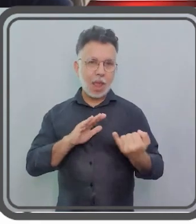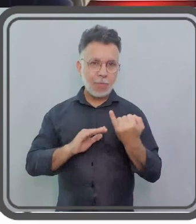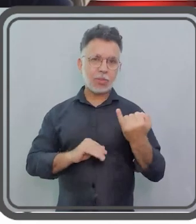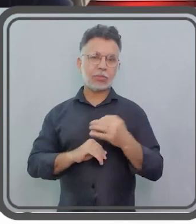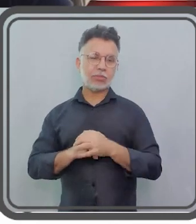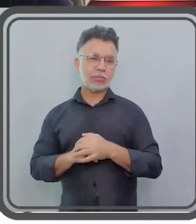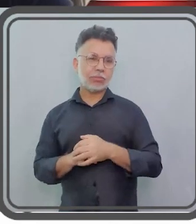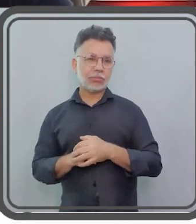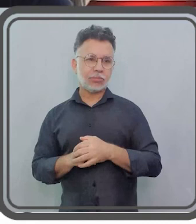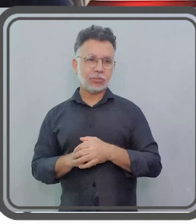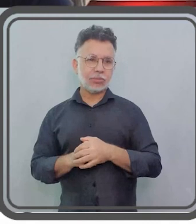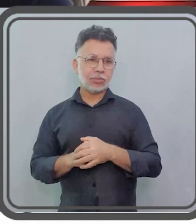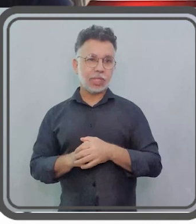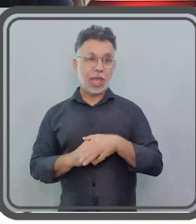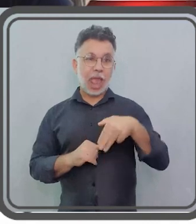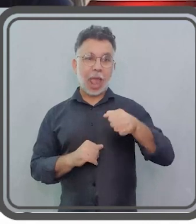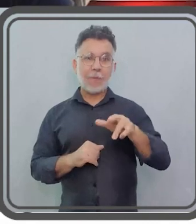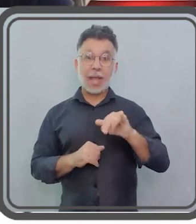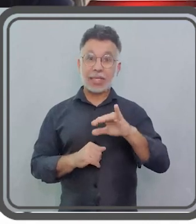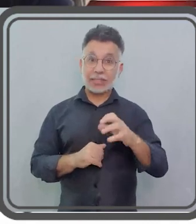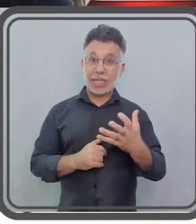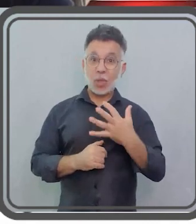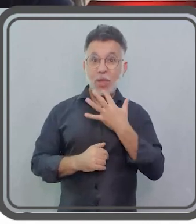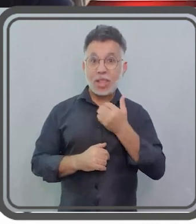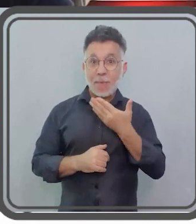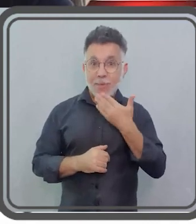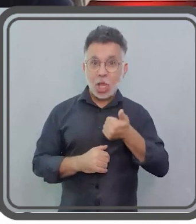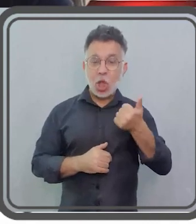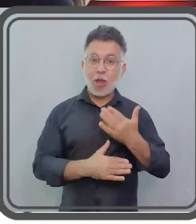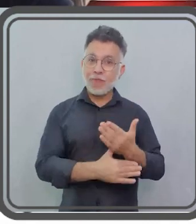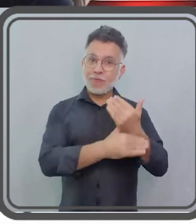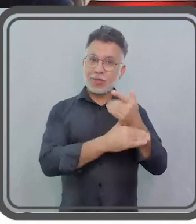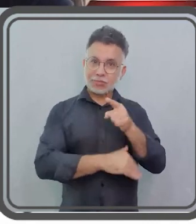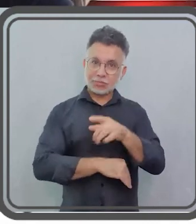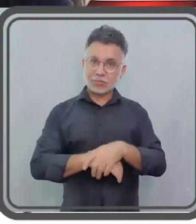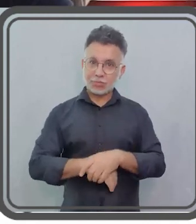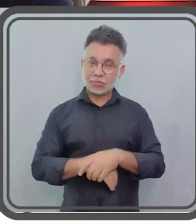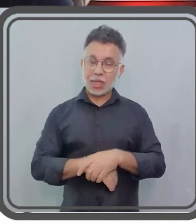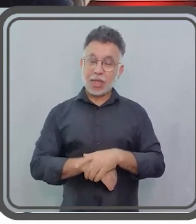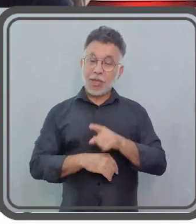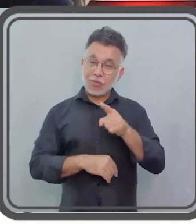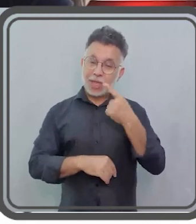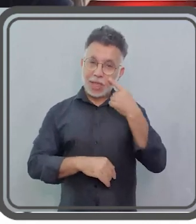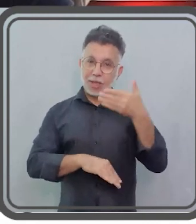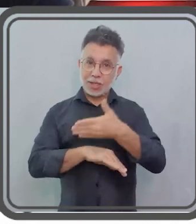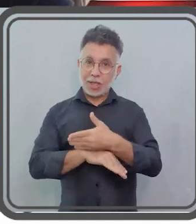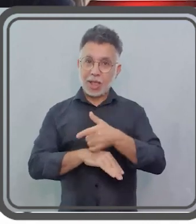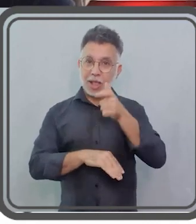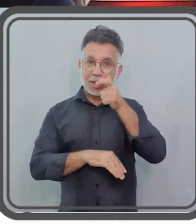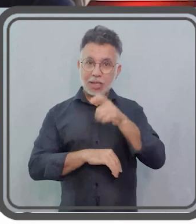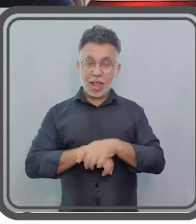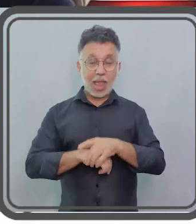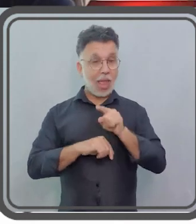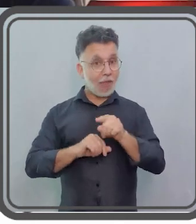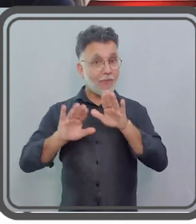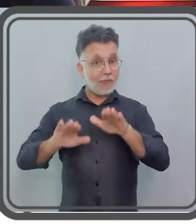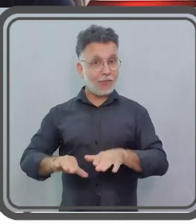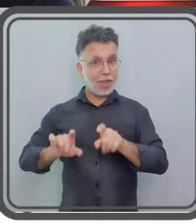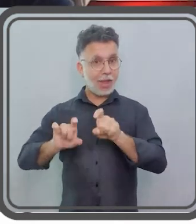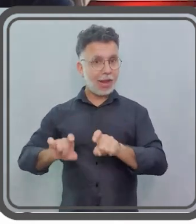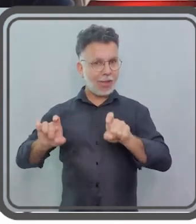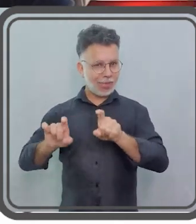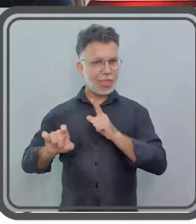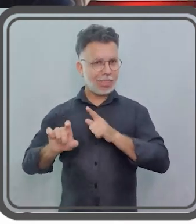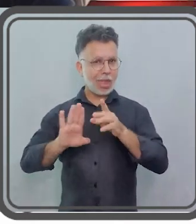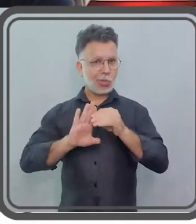né? Márcia querendo conhecer melhor a ferramenta. E isso aí, pessoal. Então, você que participou da nossa live do Intox, lembrando a todos, fica gravado, tá gerado o conteúdo